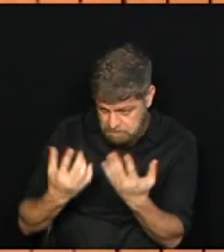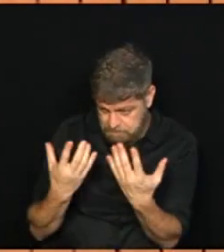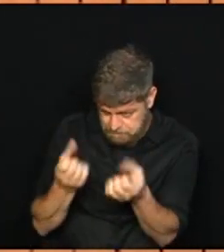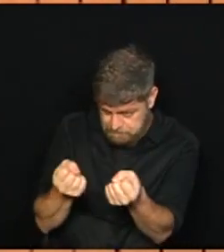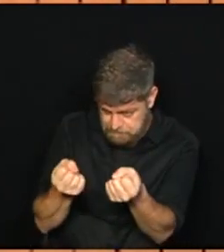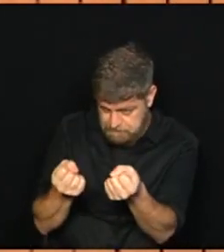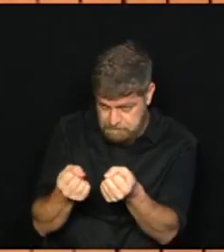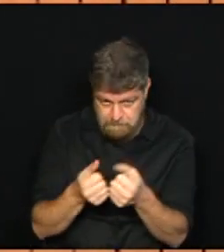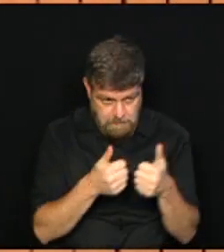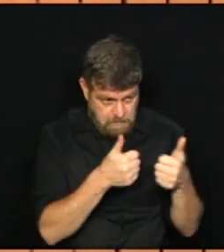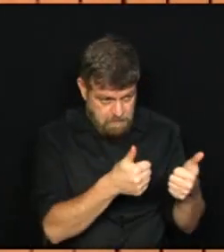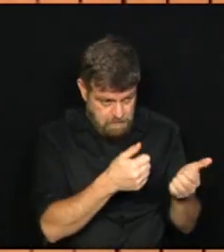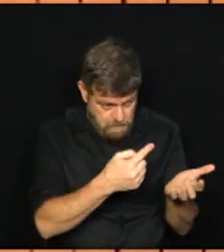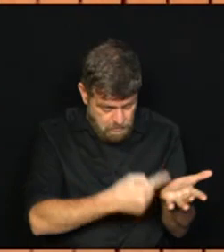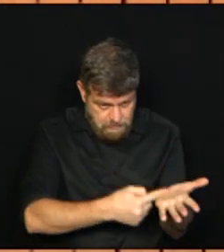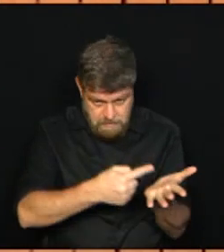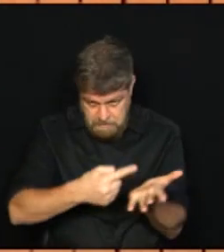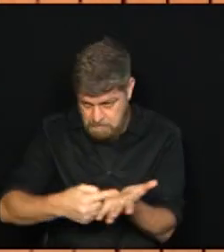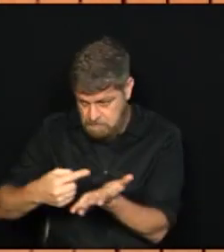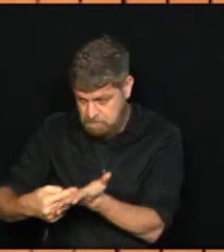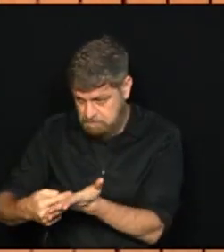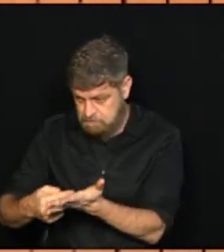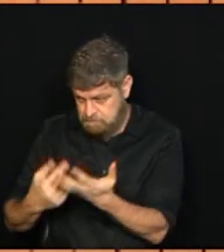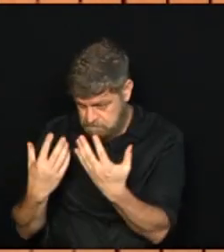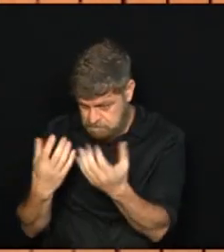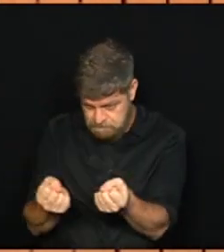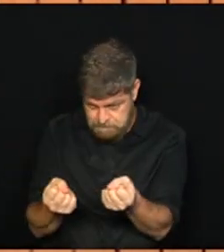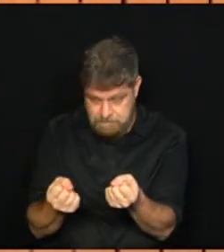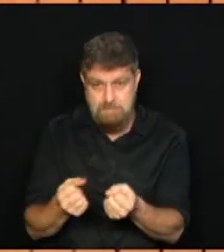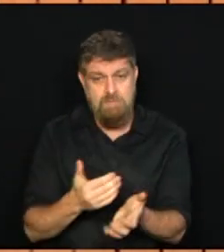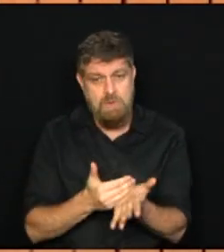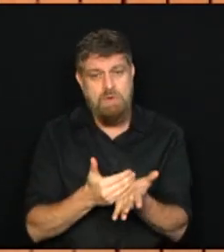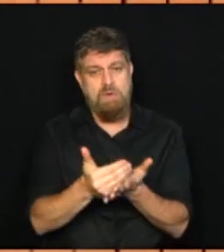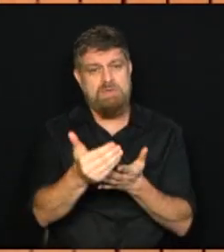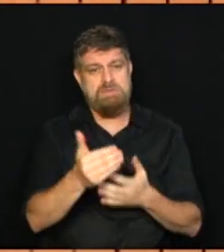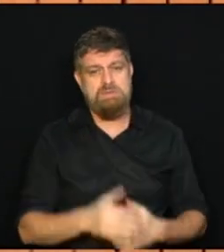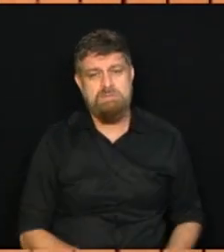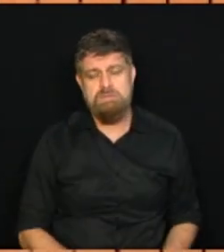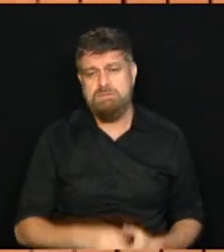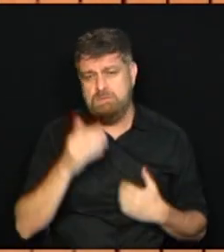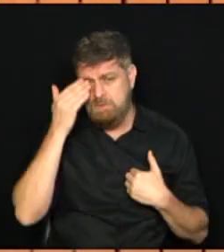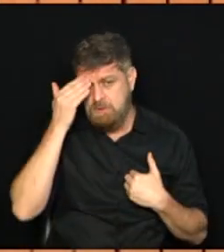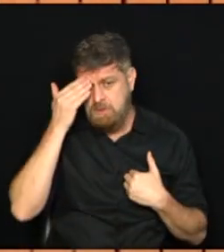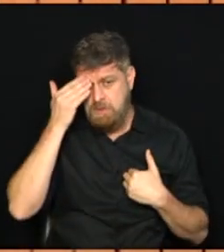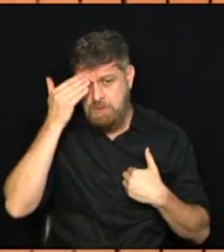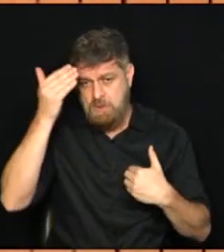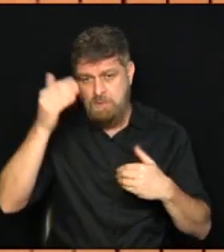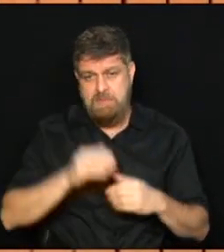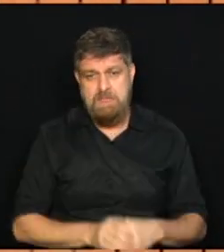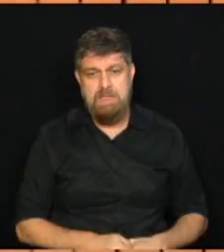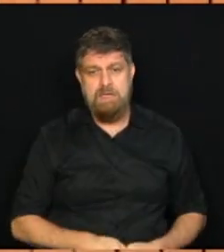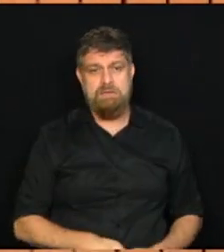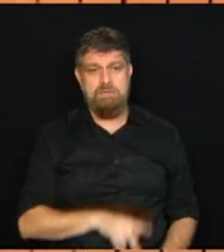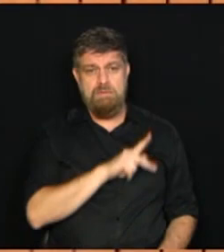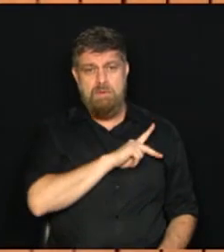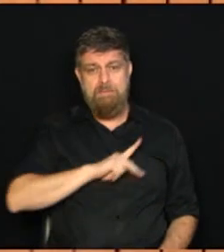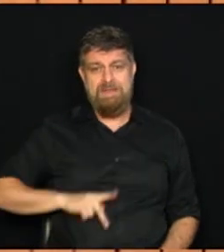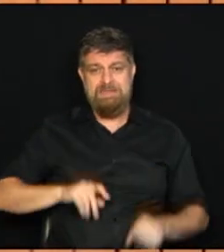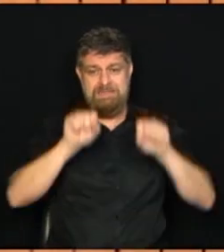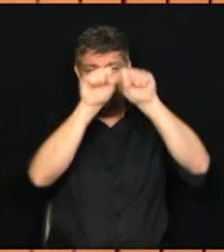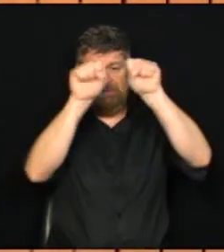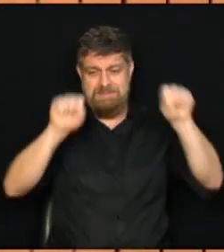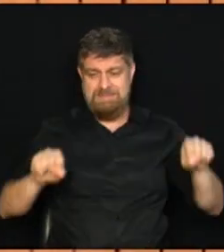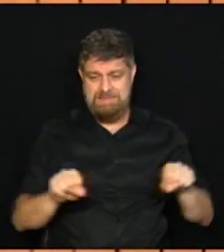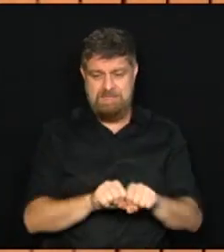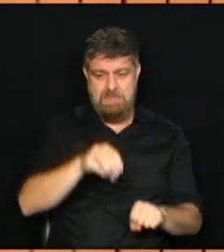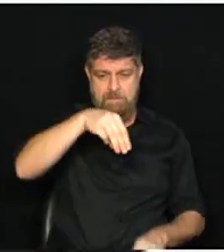Tranquilo, doutor Sérgio, vereadores? Tudo bem. Então, vamos lá. Obrigado, doutor Sérgio. A palavra é do senhor. Boa tarde a